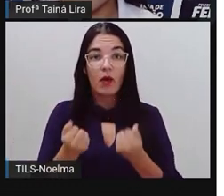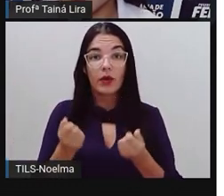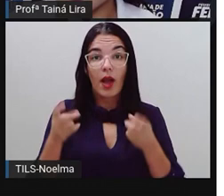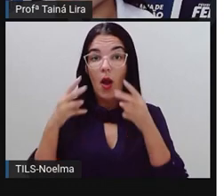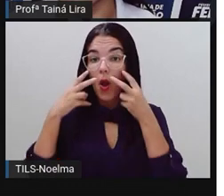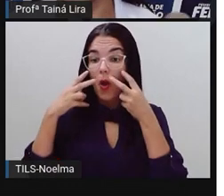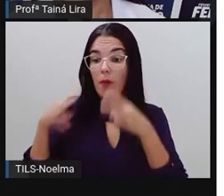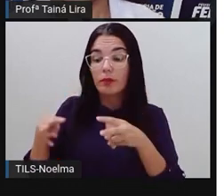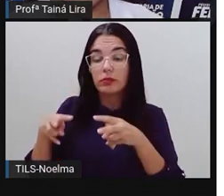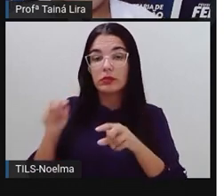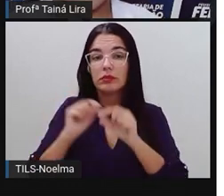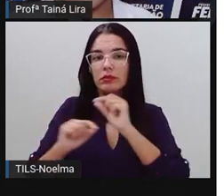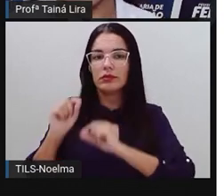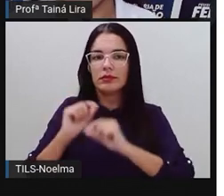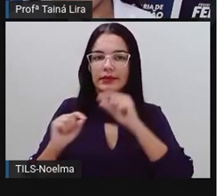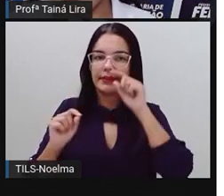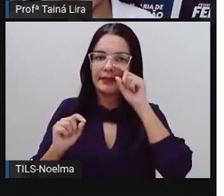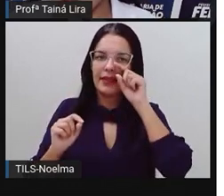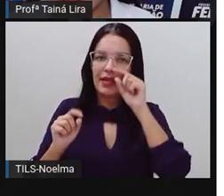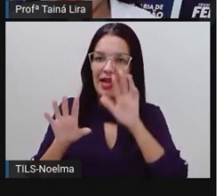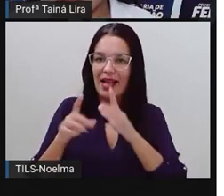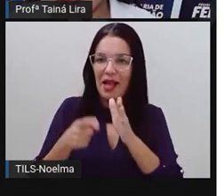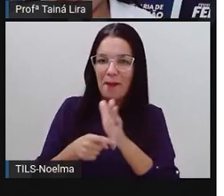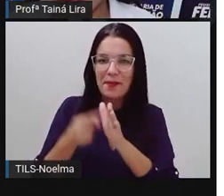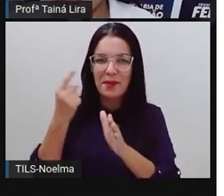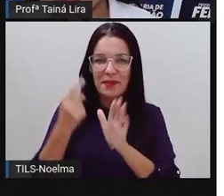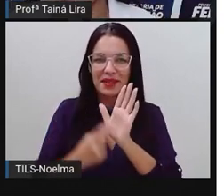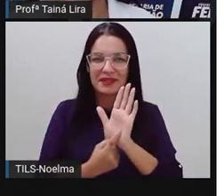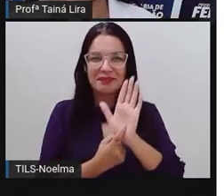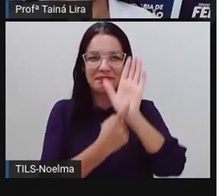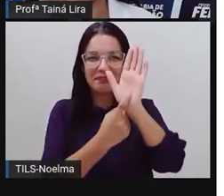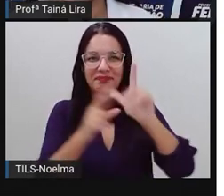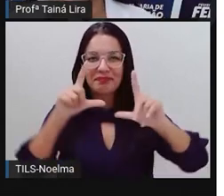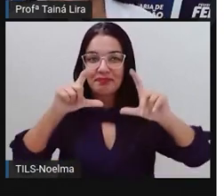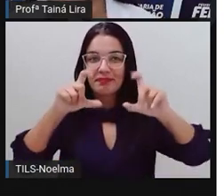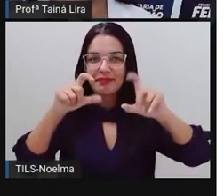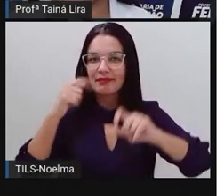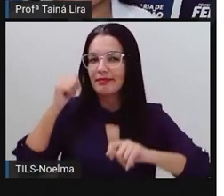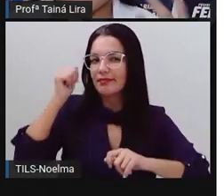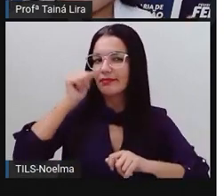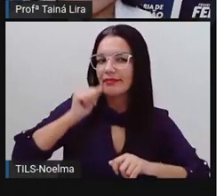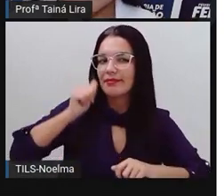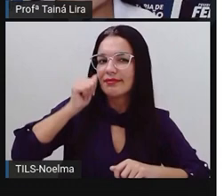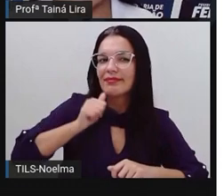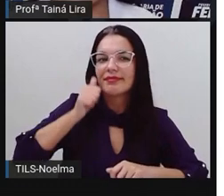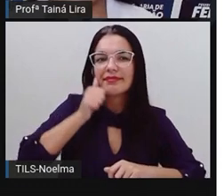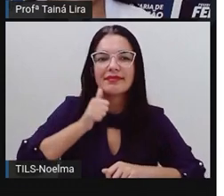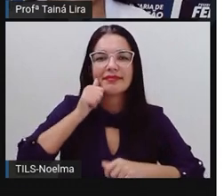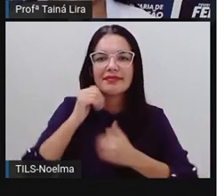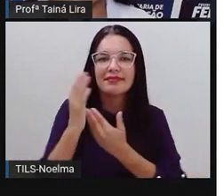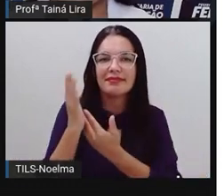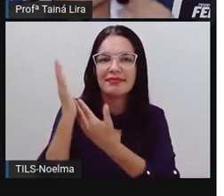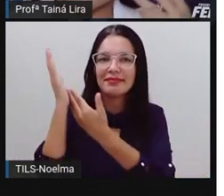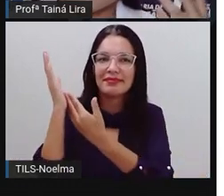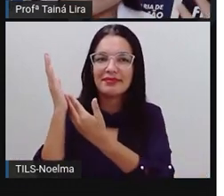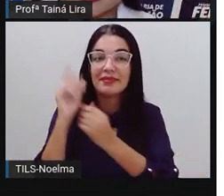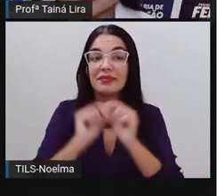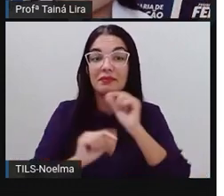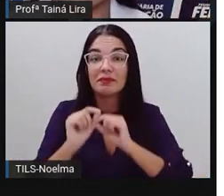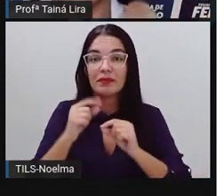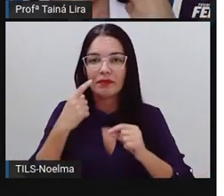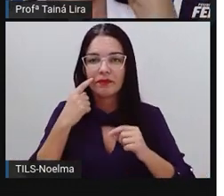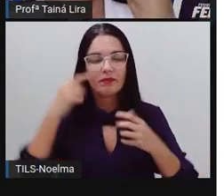e observando nessa primeira imagem essa moça né observa em os